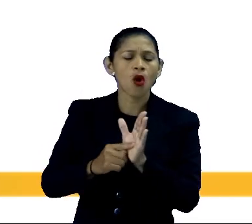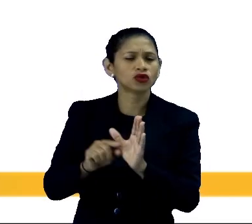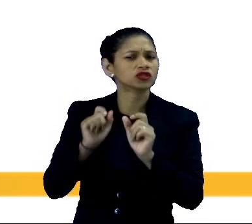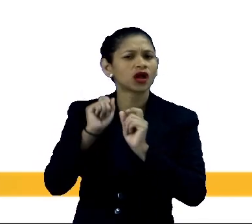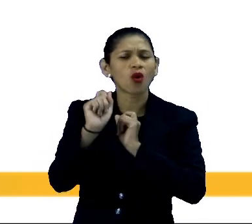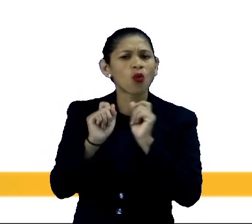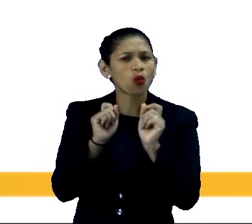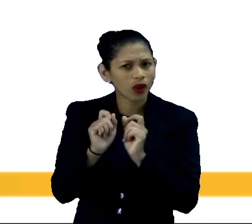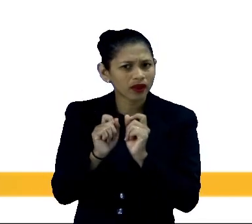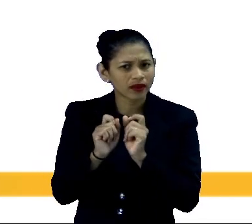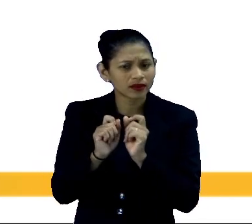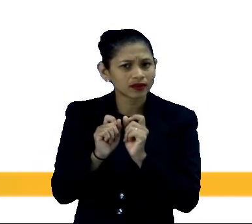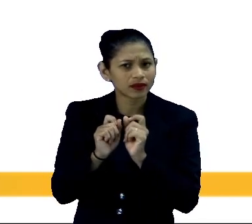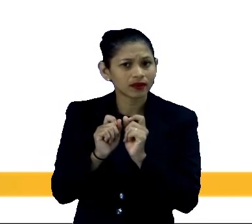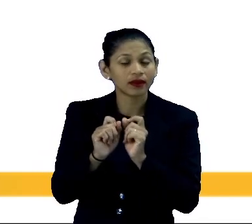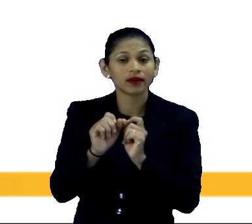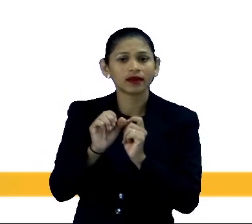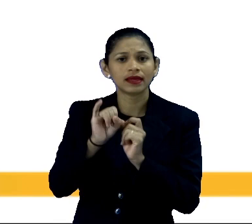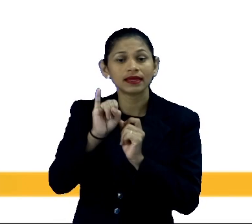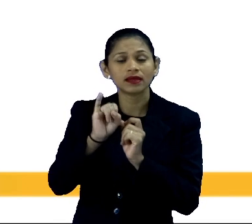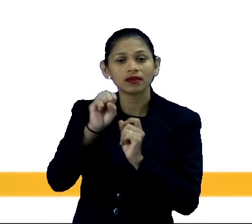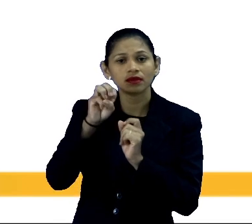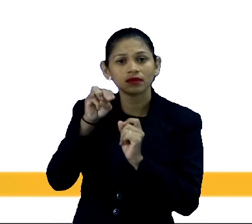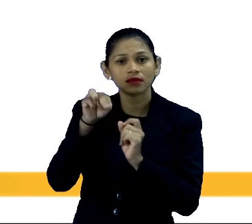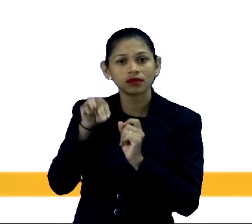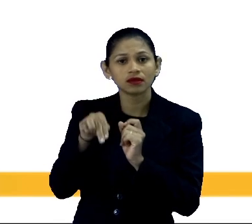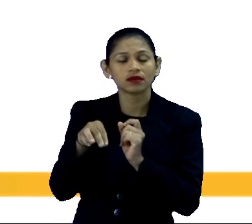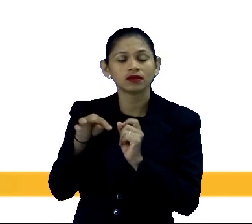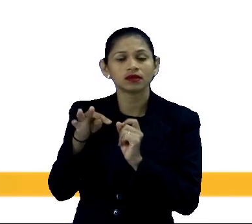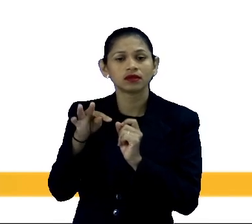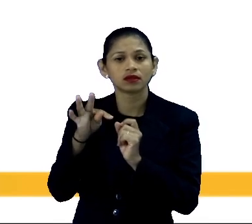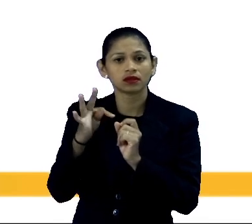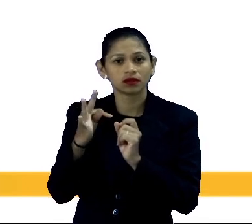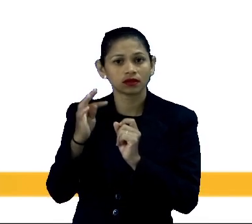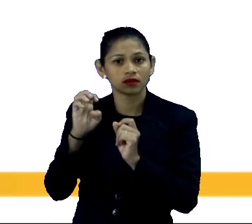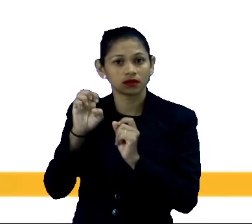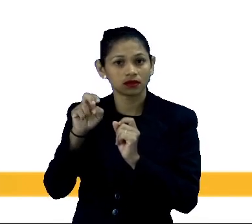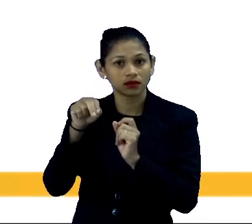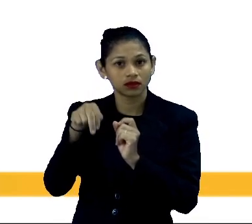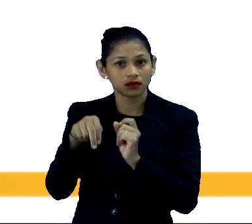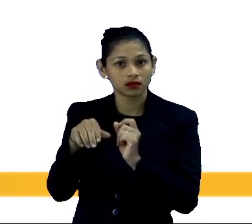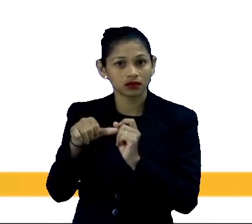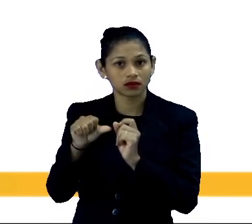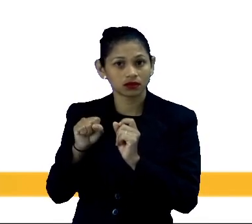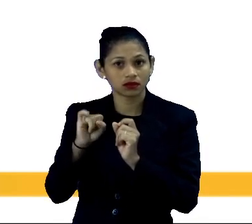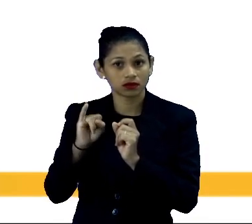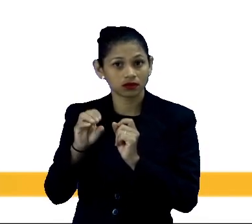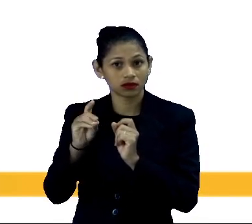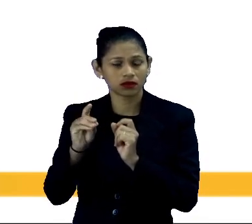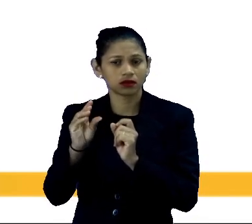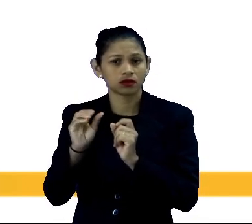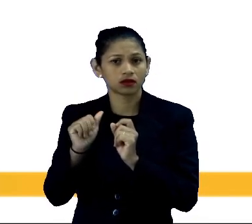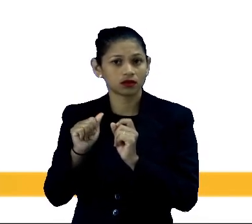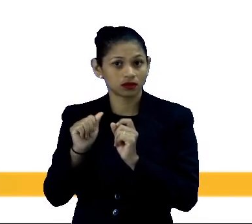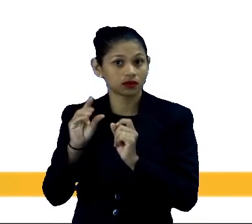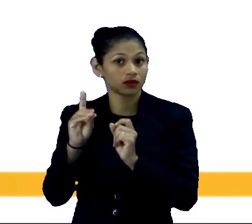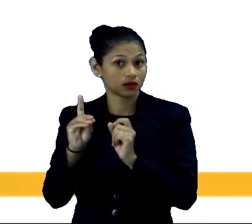indica ideia de intensidade, tá bom? Letra A. Vamos para a